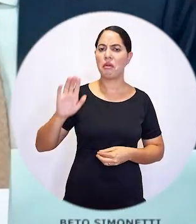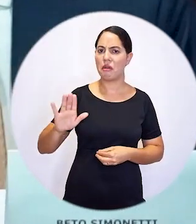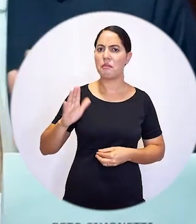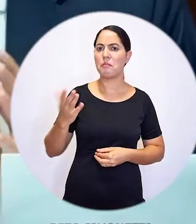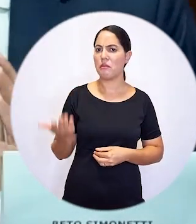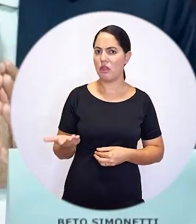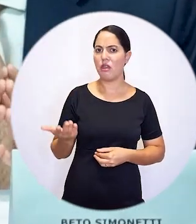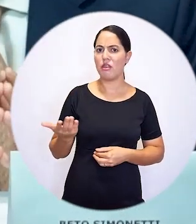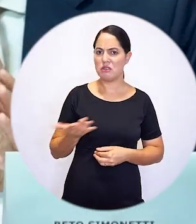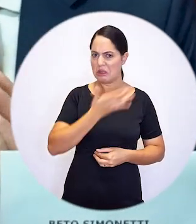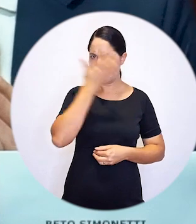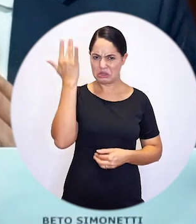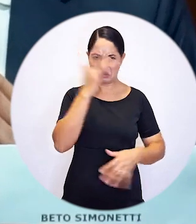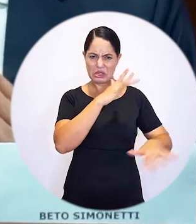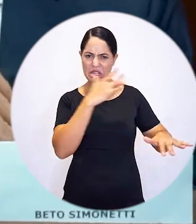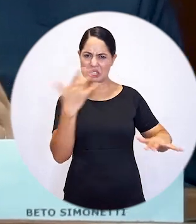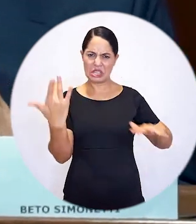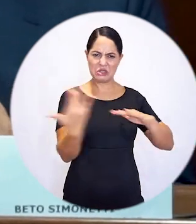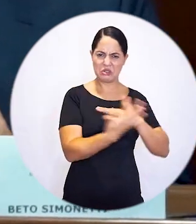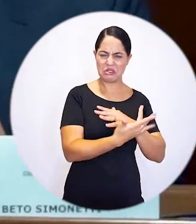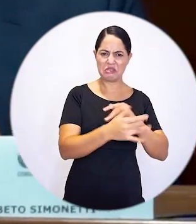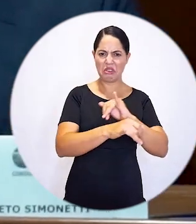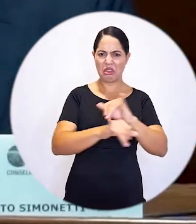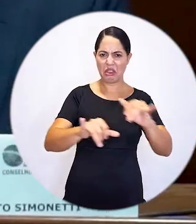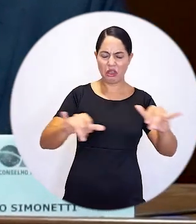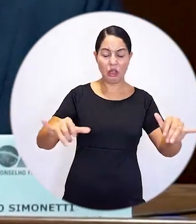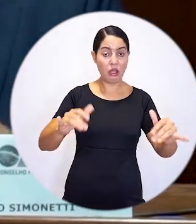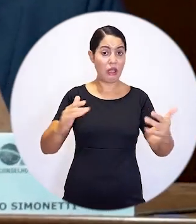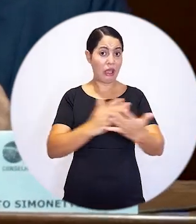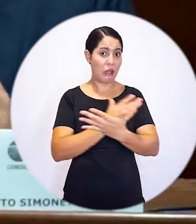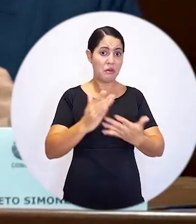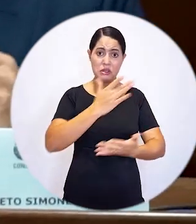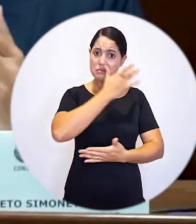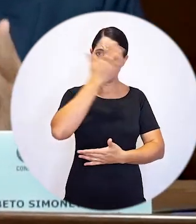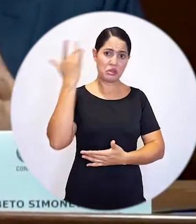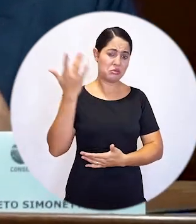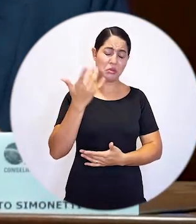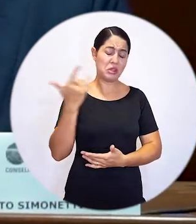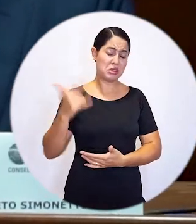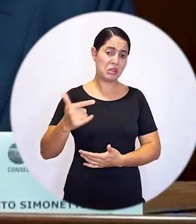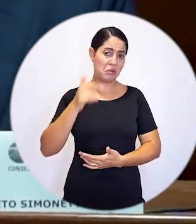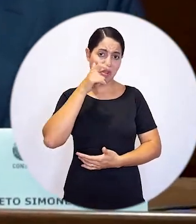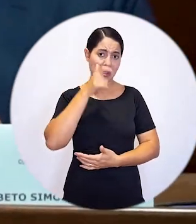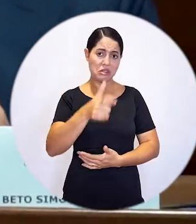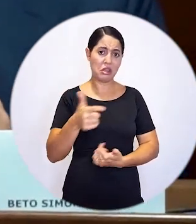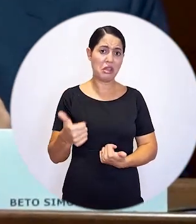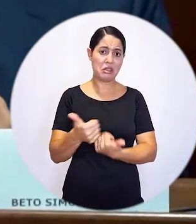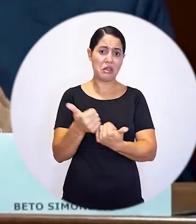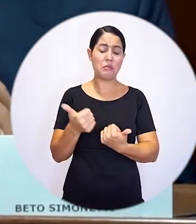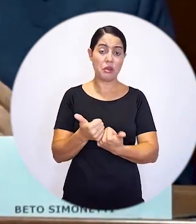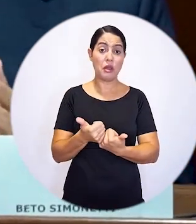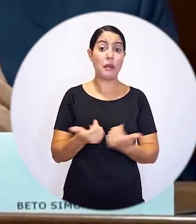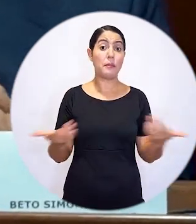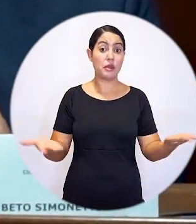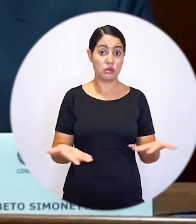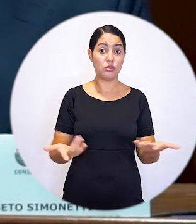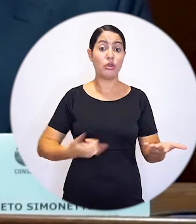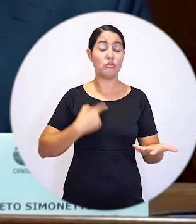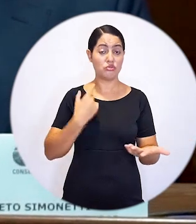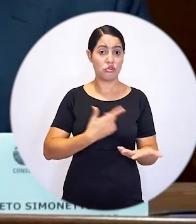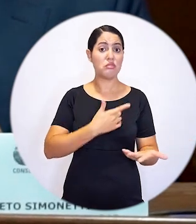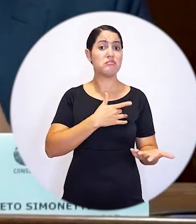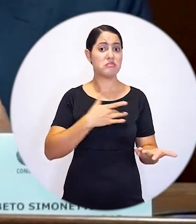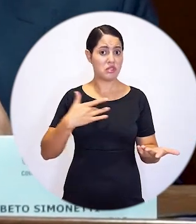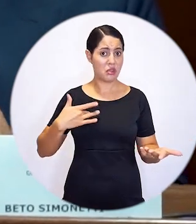as narrativas maldosas já saem nas redes sociais e fomentada por algumas pessoas desinteressadas em